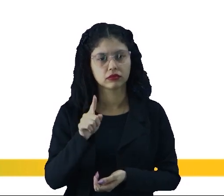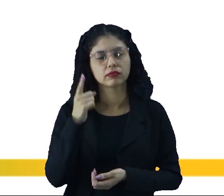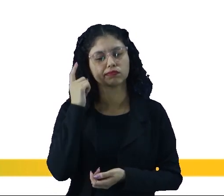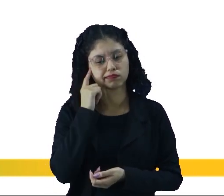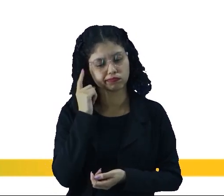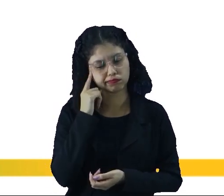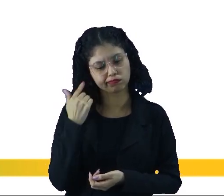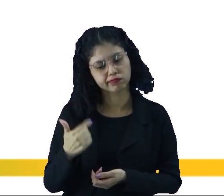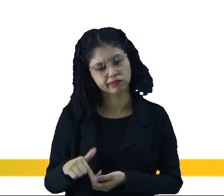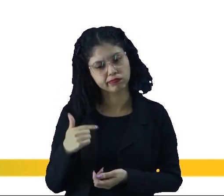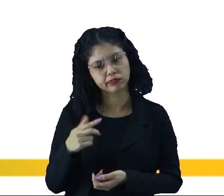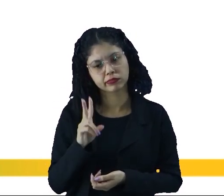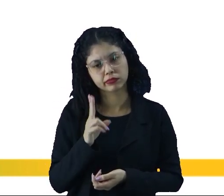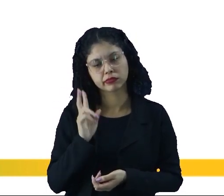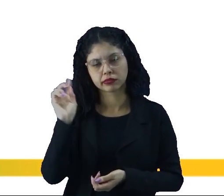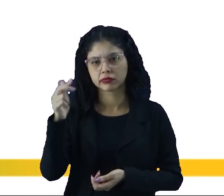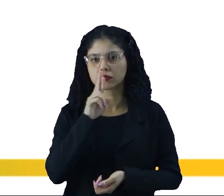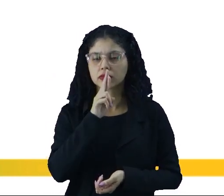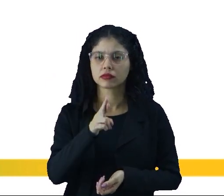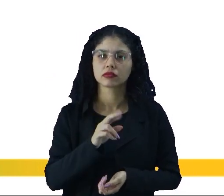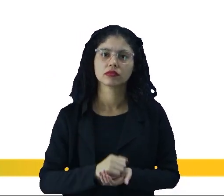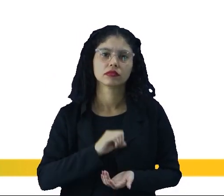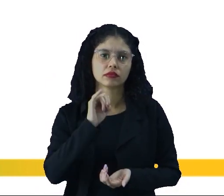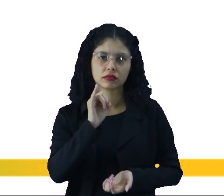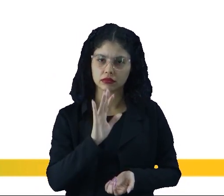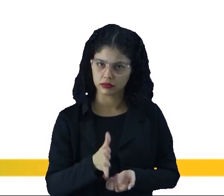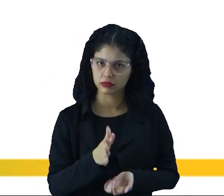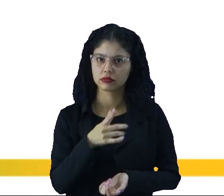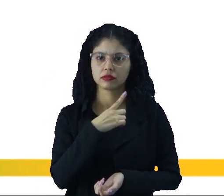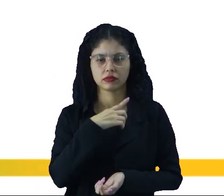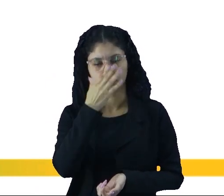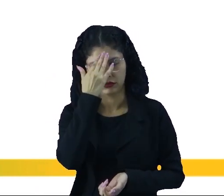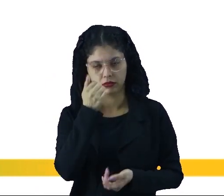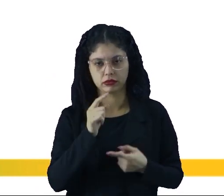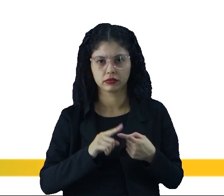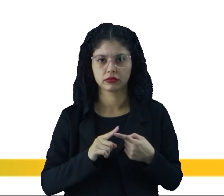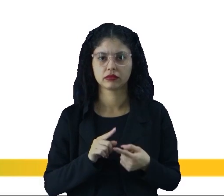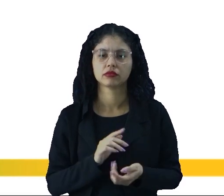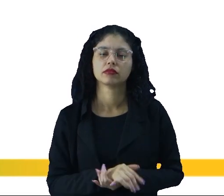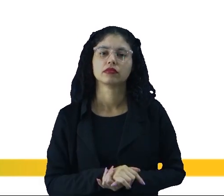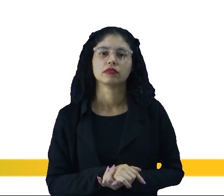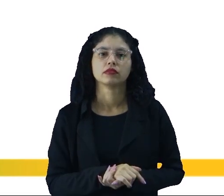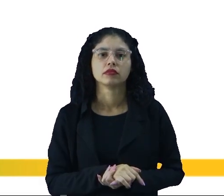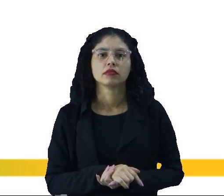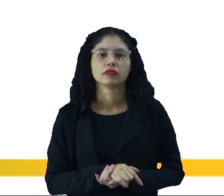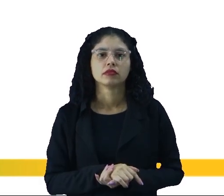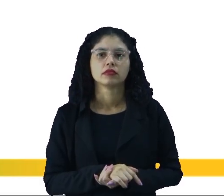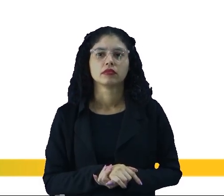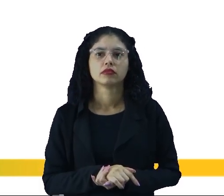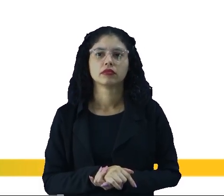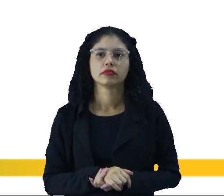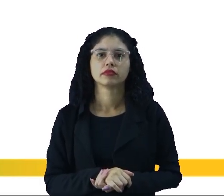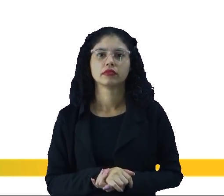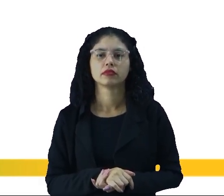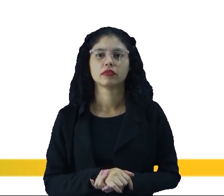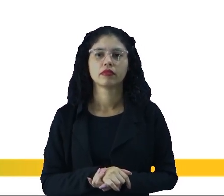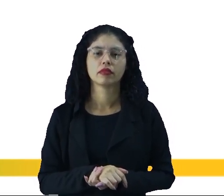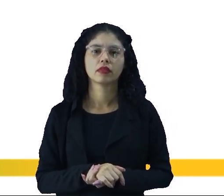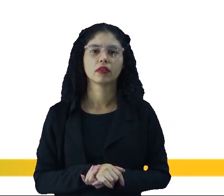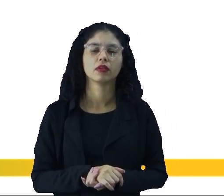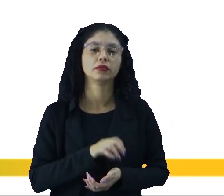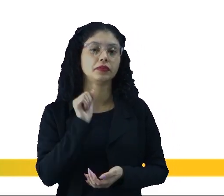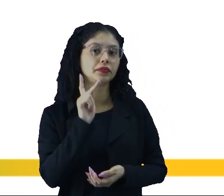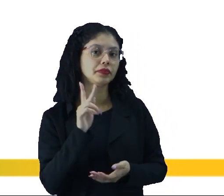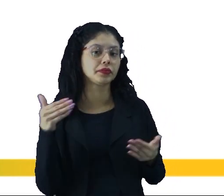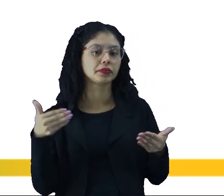bater cabeça fazendo outros cálculos, usando outras funções para achar o tempo desse movimento. Correto?